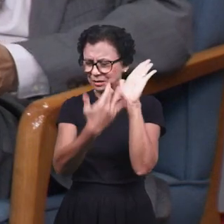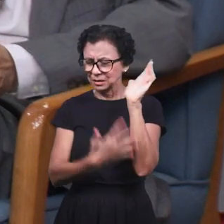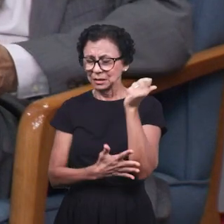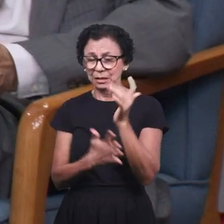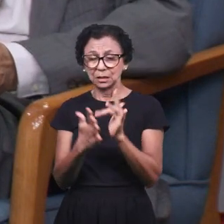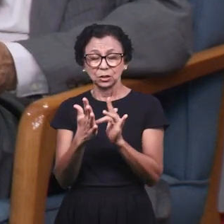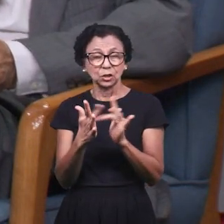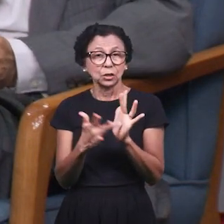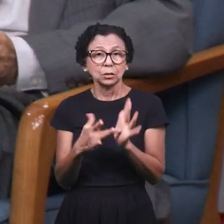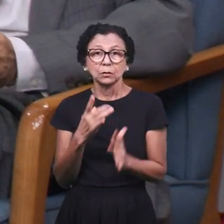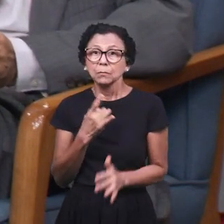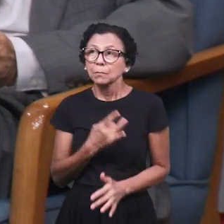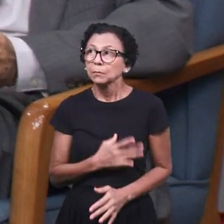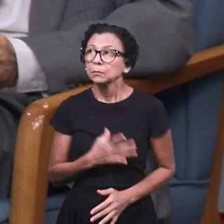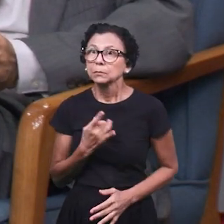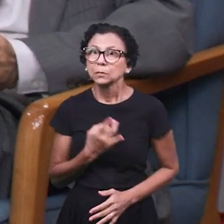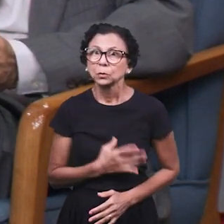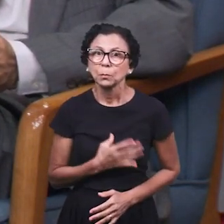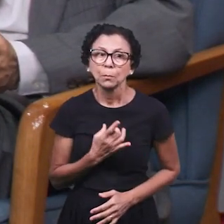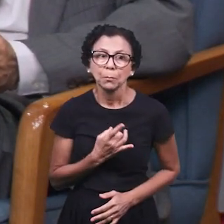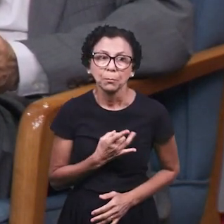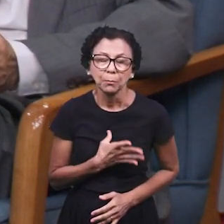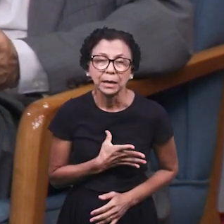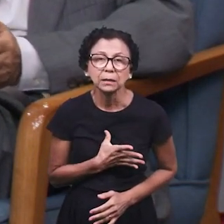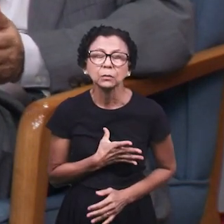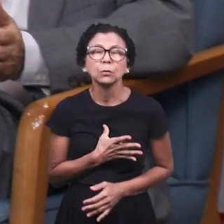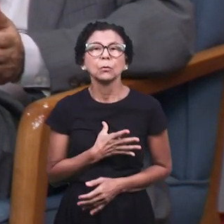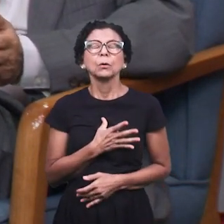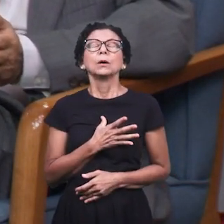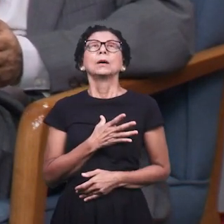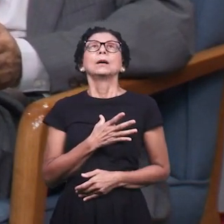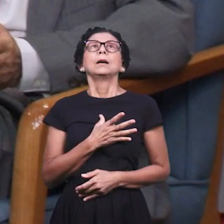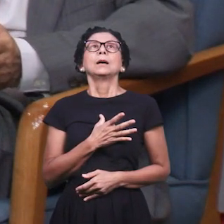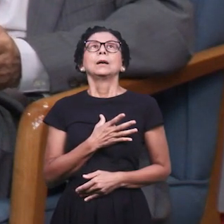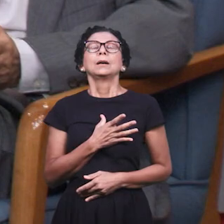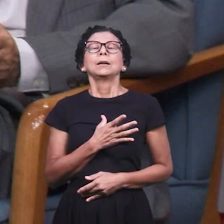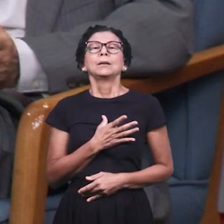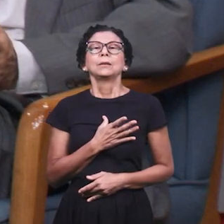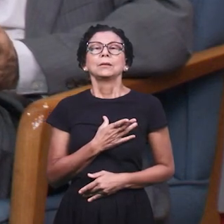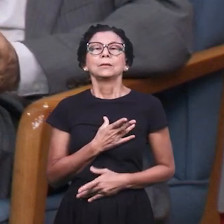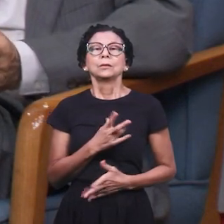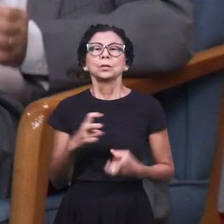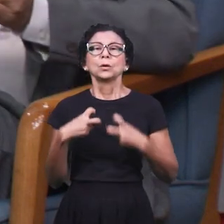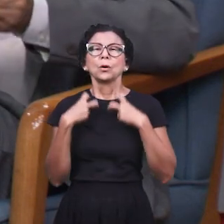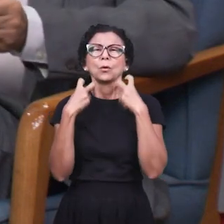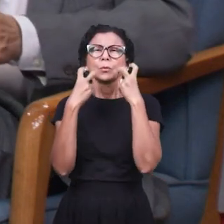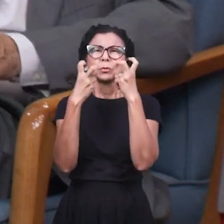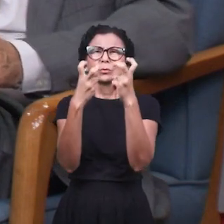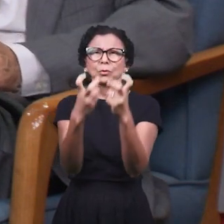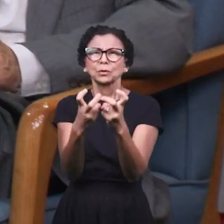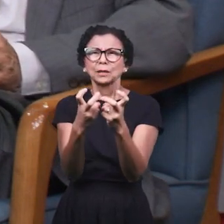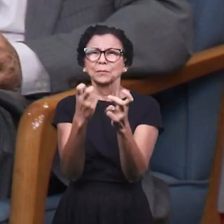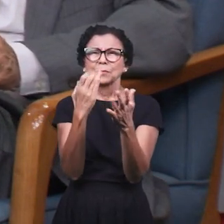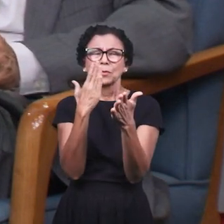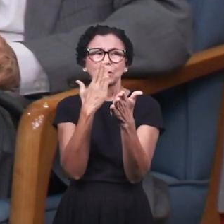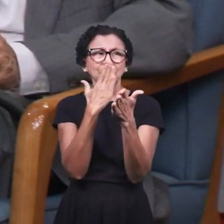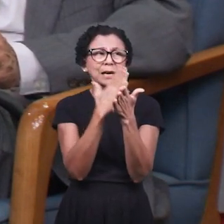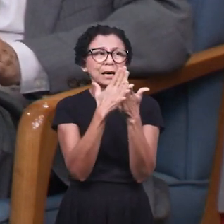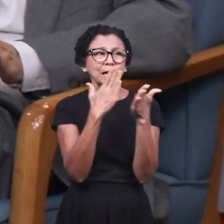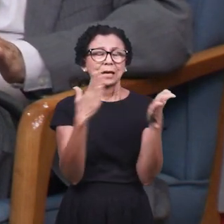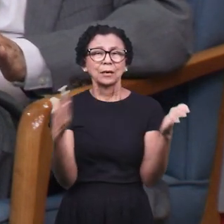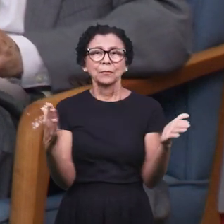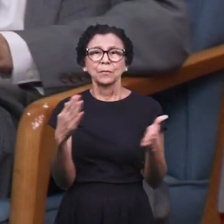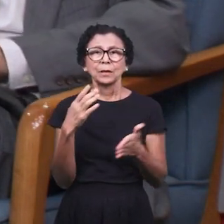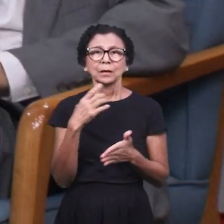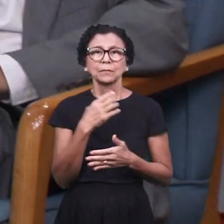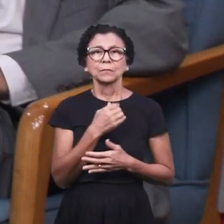Jesus. Eu estava apavorado. Quando eu terminei de fazer o clamor, que eu olho do meu lado, tinha um varão de branco, segurou a minha mão e